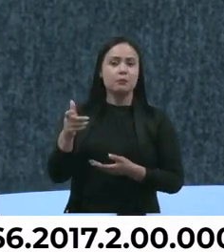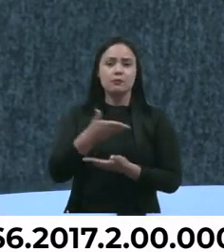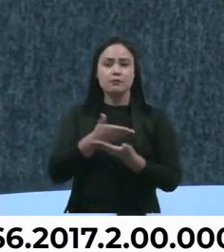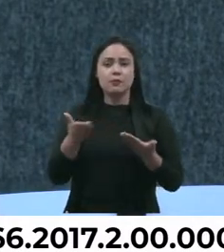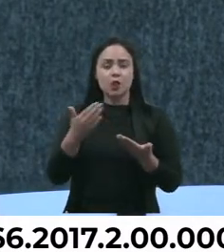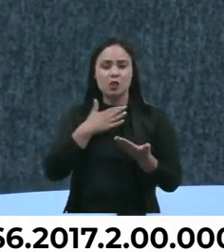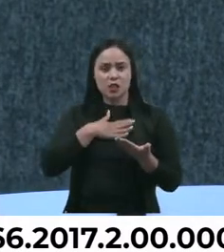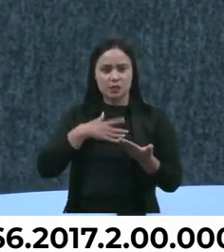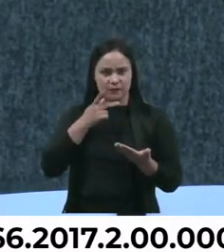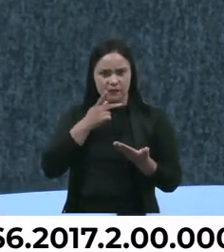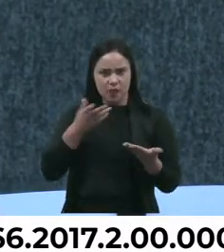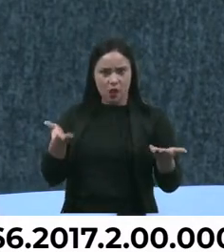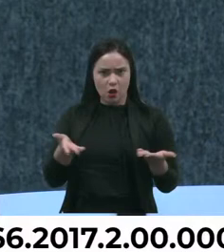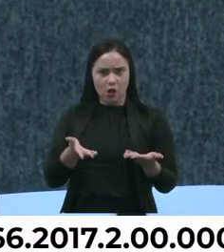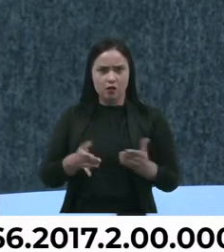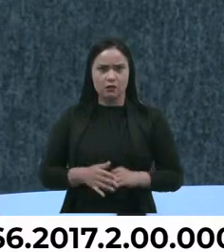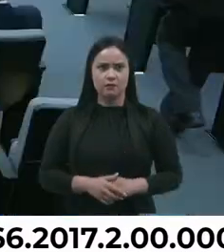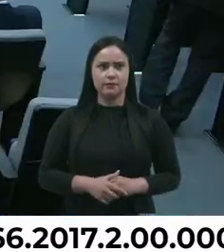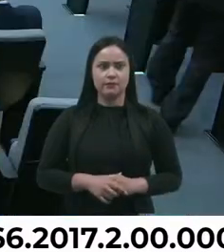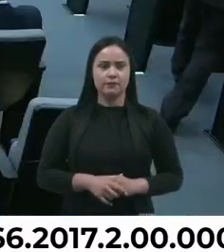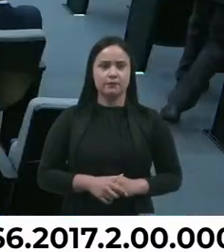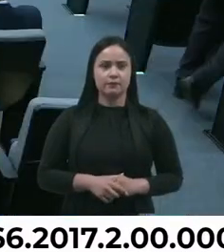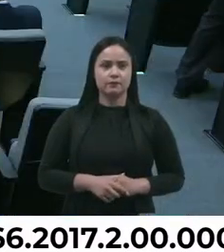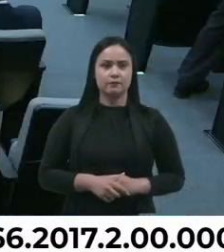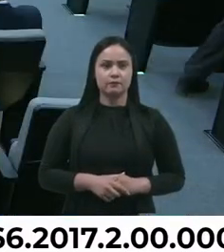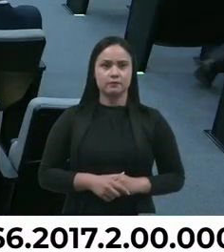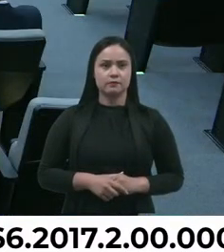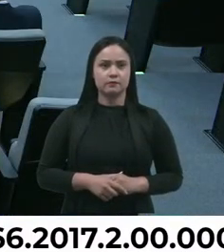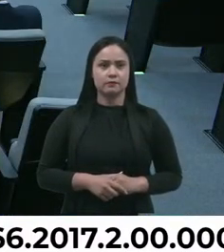se manifestar desde logo?